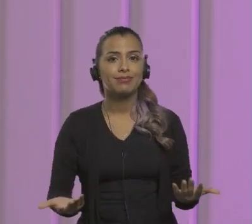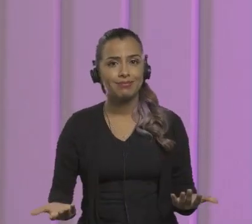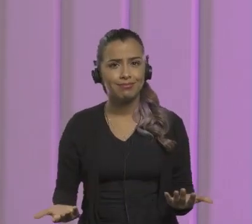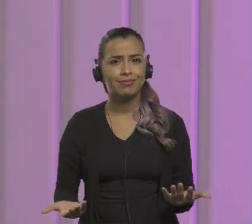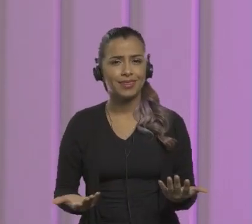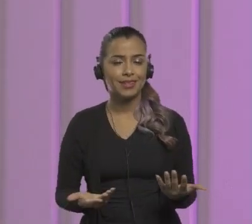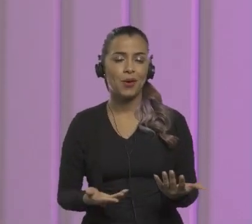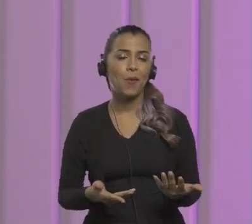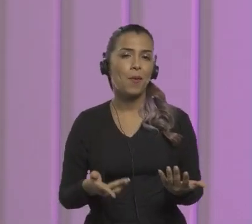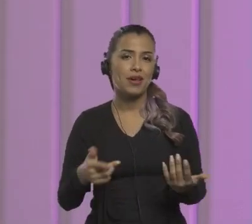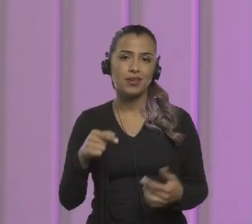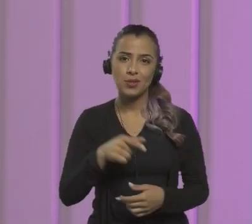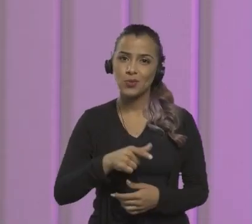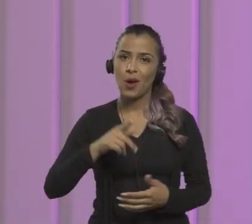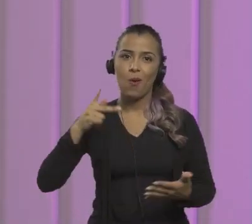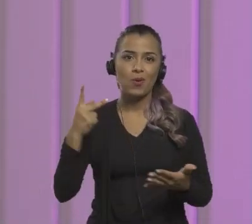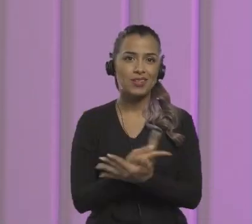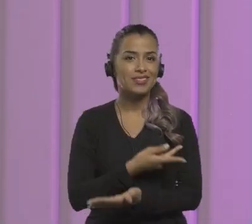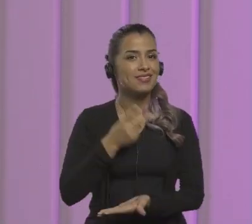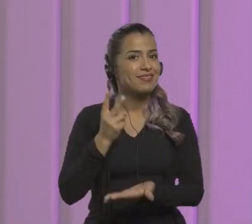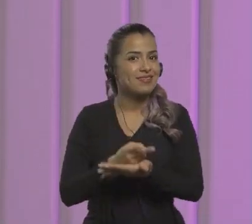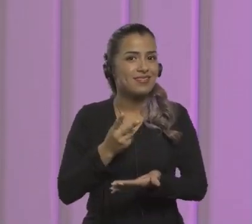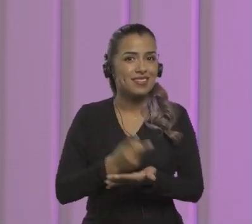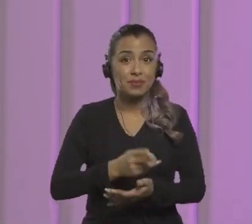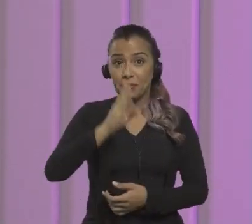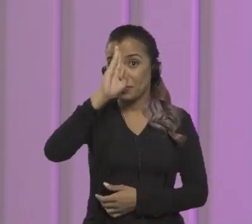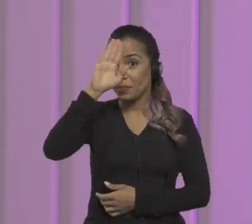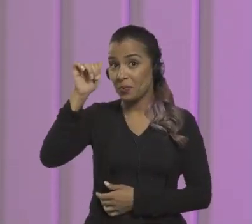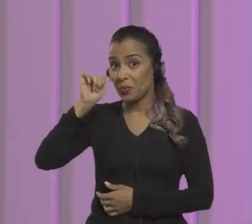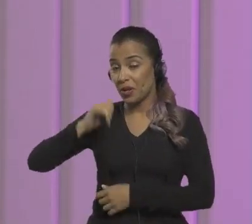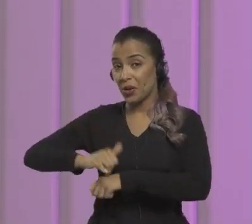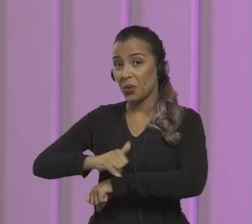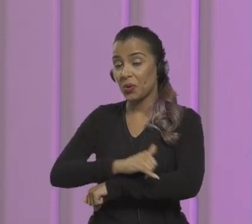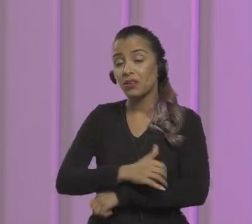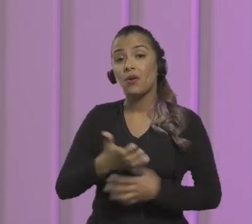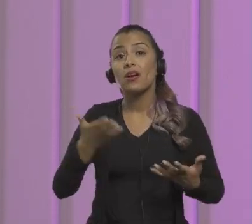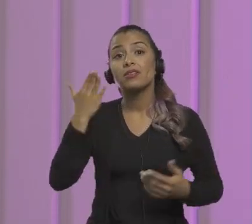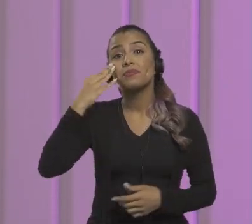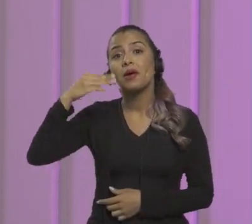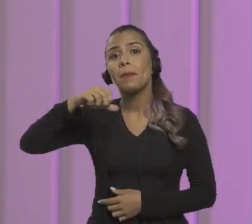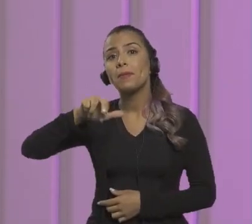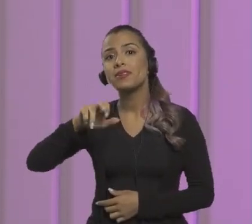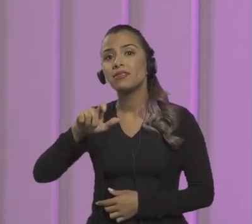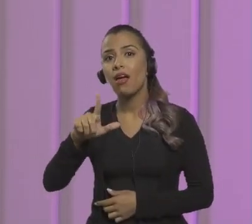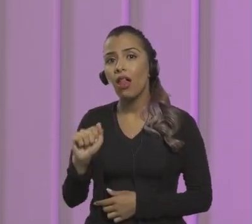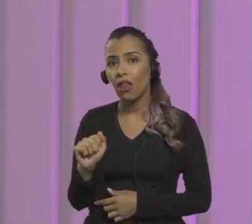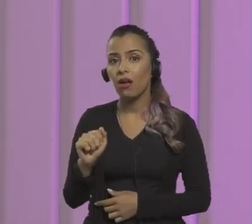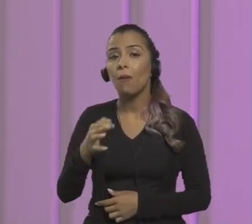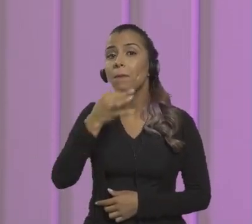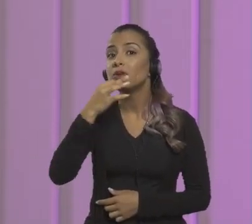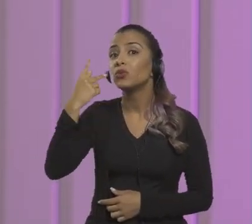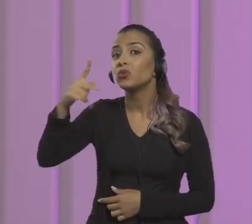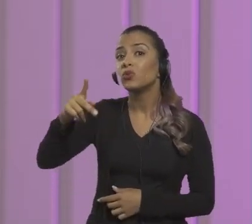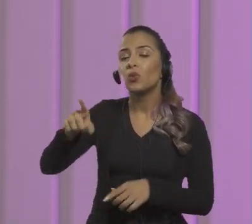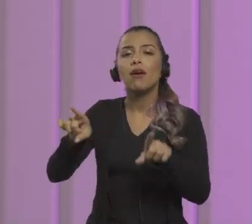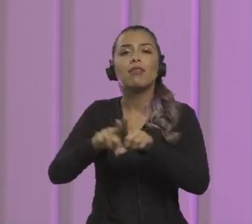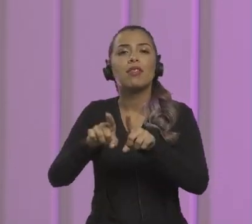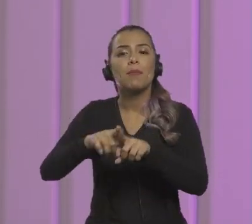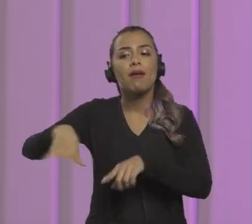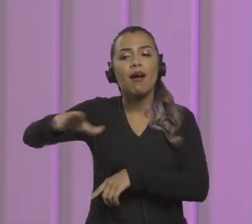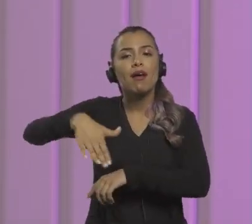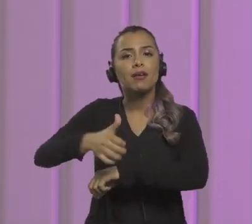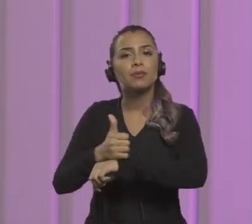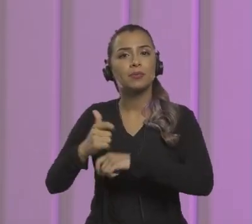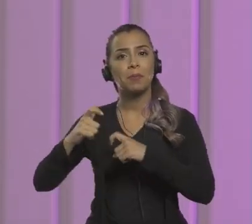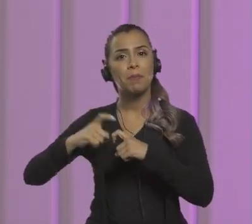eu queria saber da Marcela, como que do seu lado, né, então do lado dos médicos, isso está sendo trabalhado para